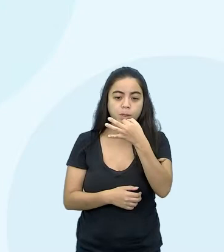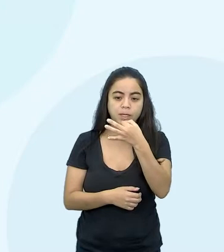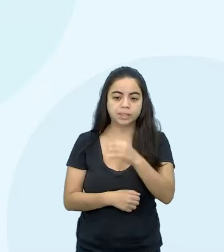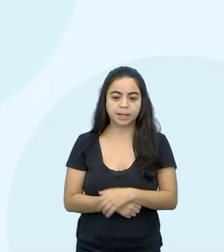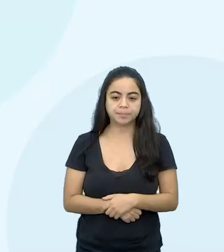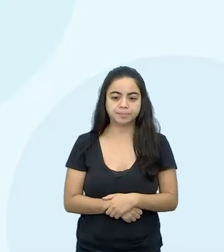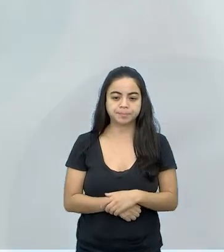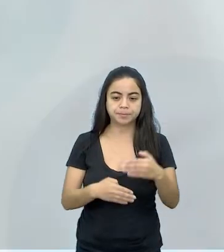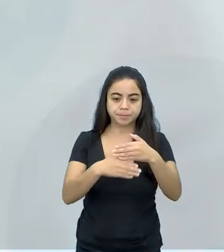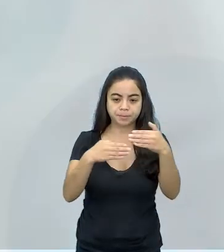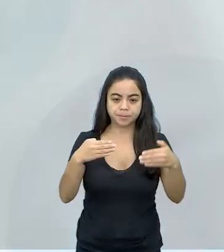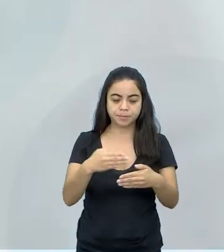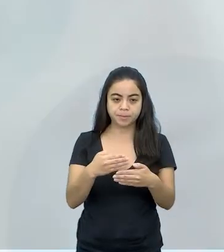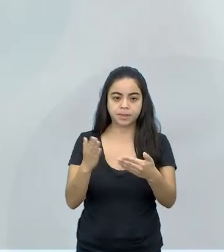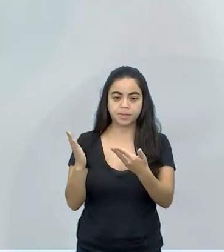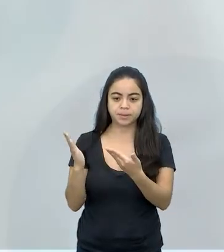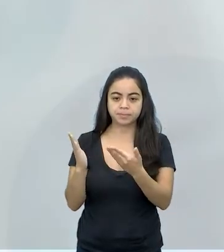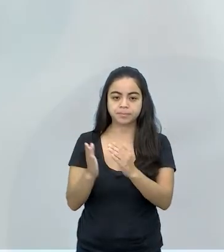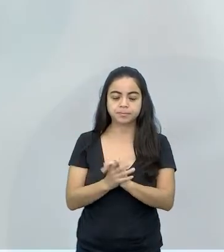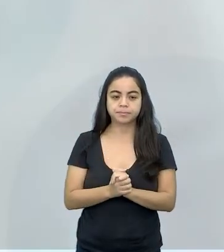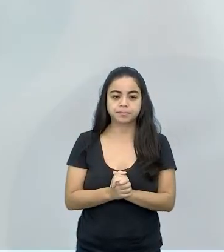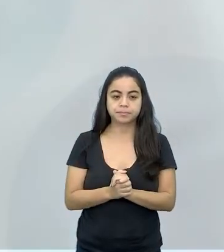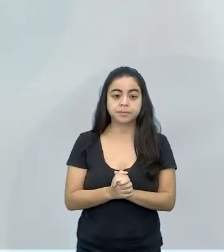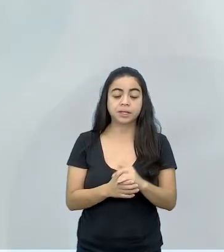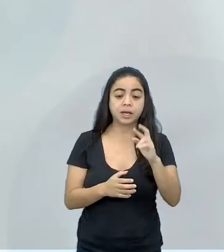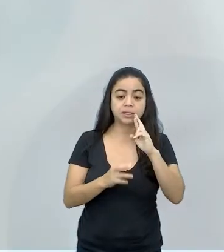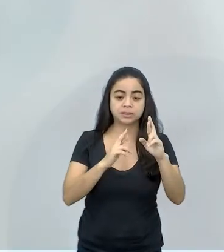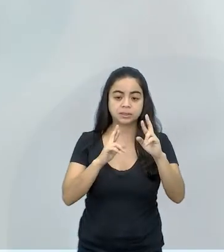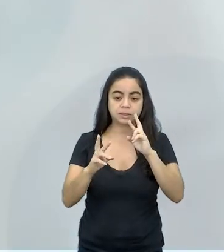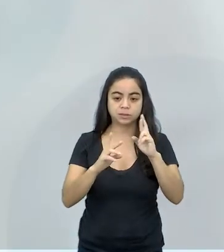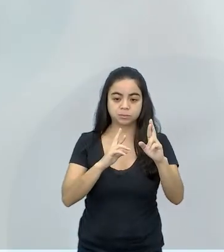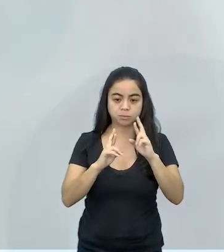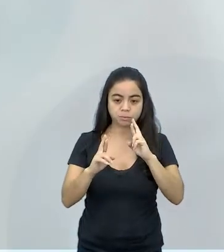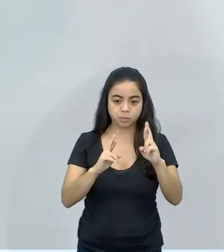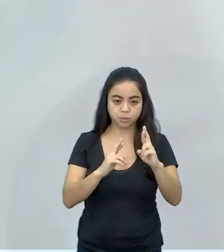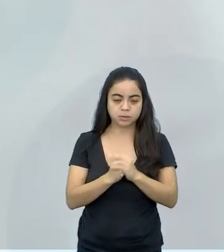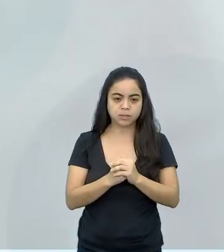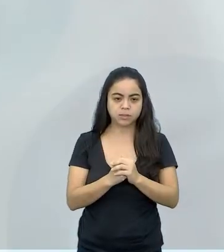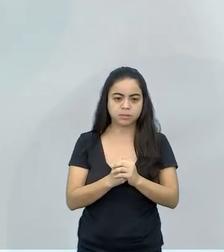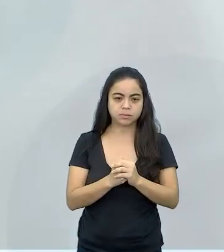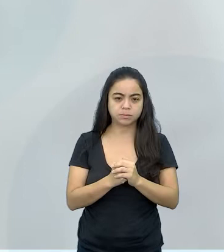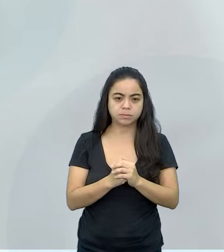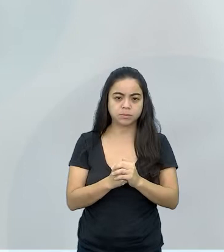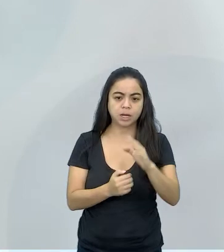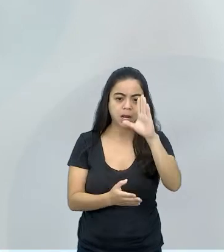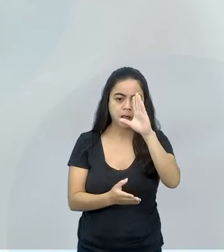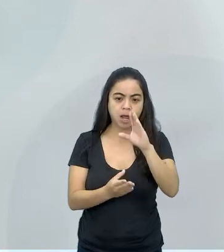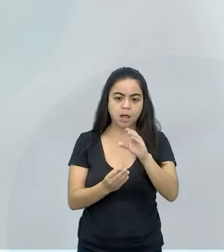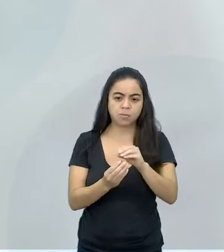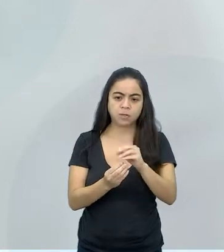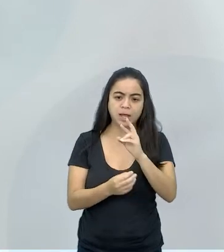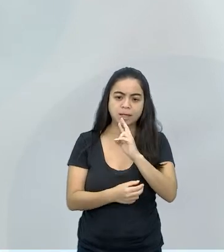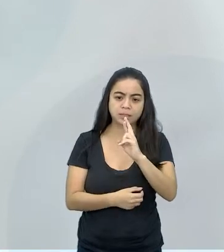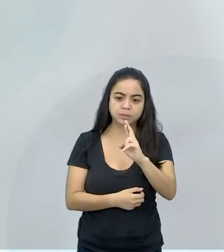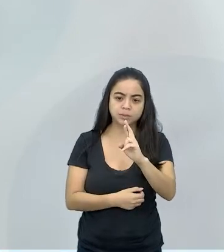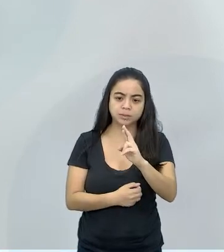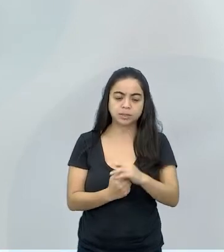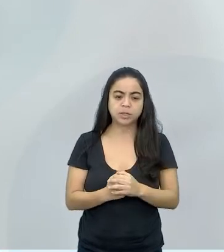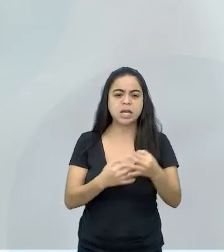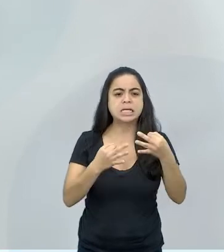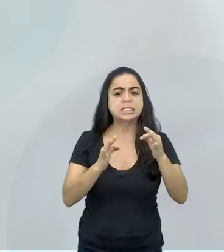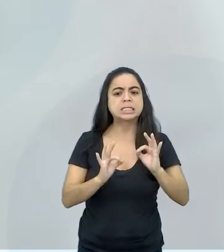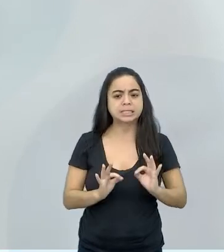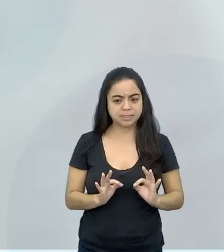passar mais um slide, né? As respostas. Para chegar a essa resposta, que satisfaz